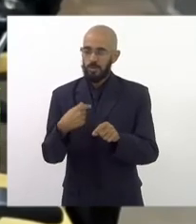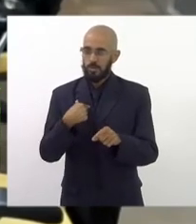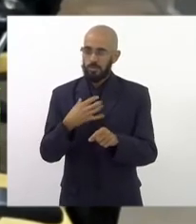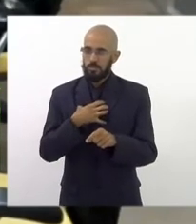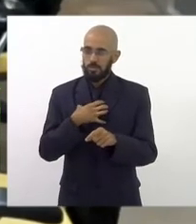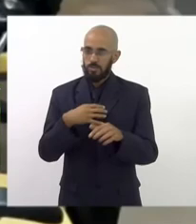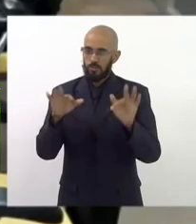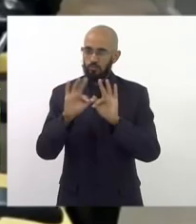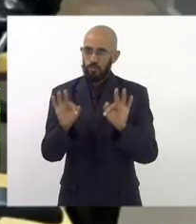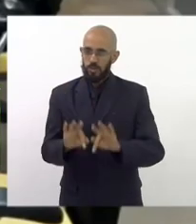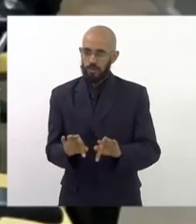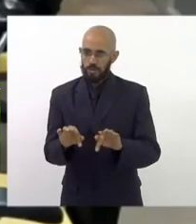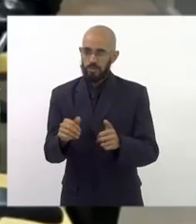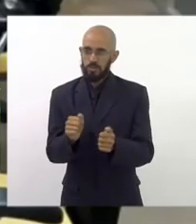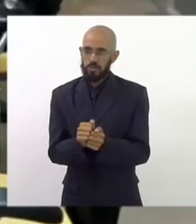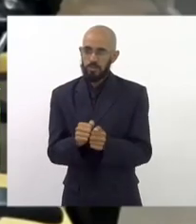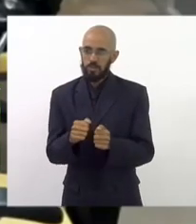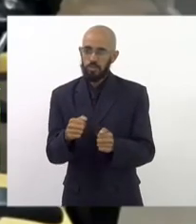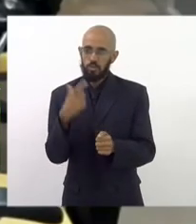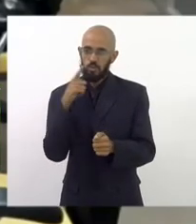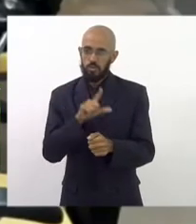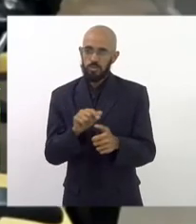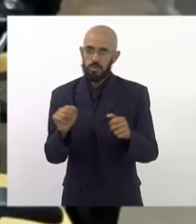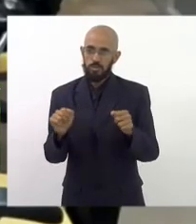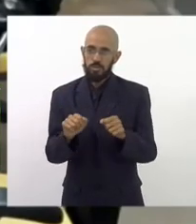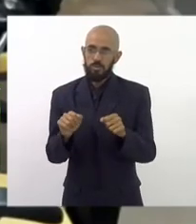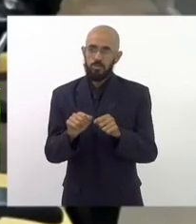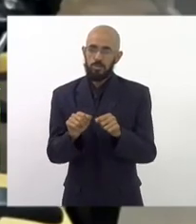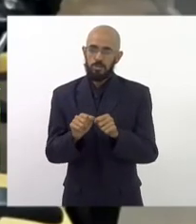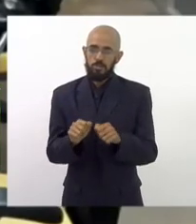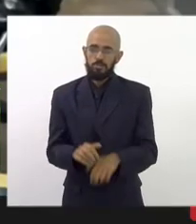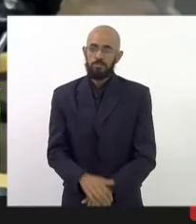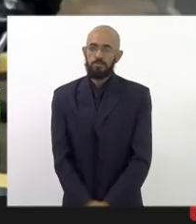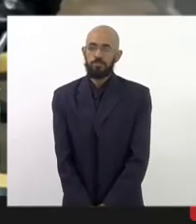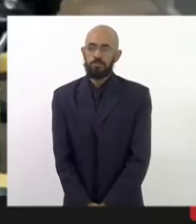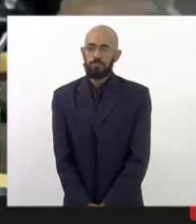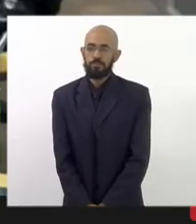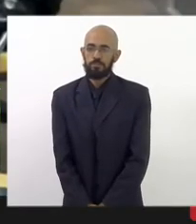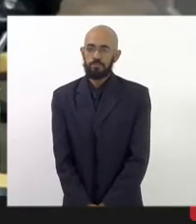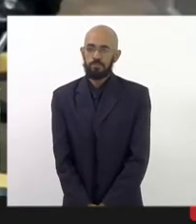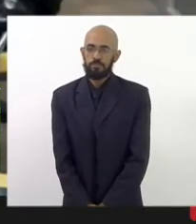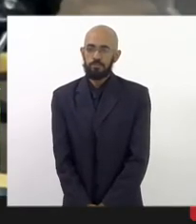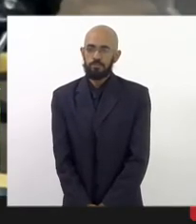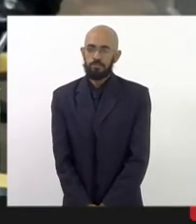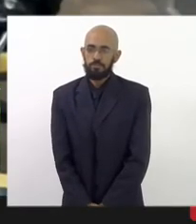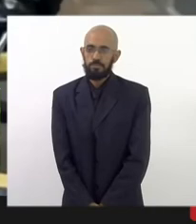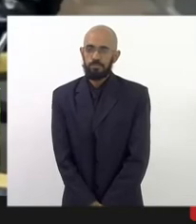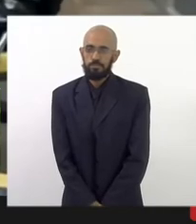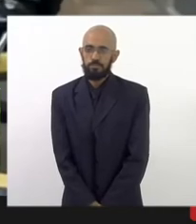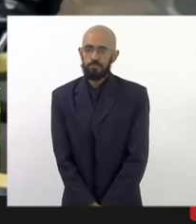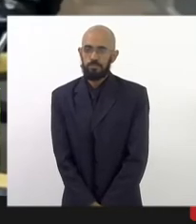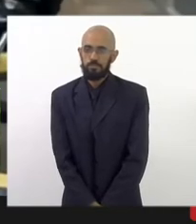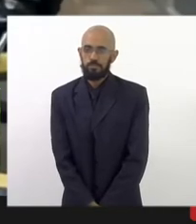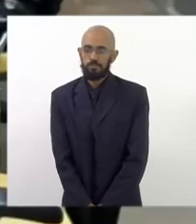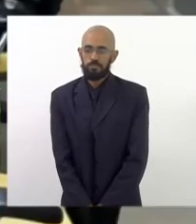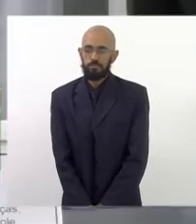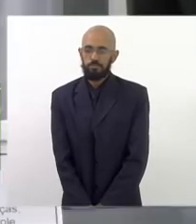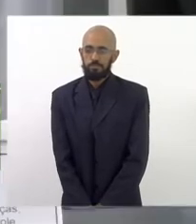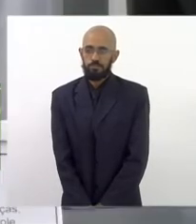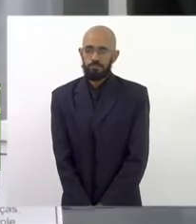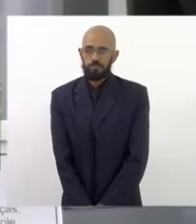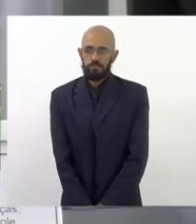isso, de a gente poder estar entregue. Tem um sistema que vai ter entrada única, né? O